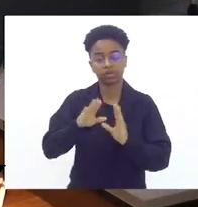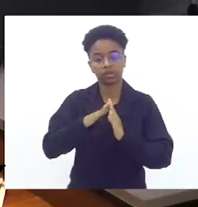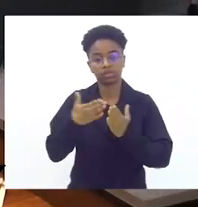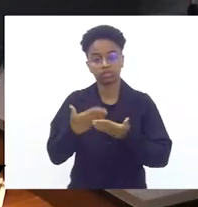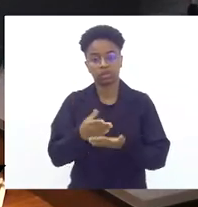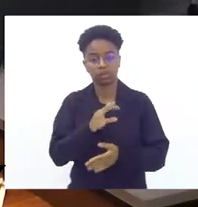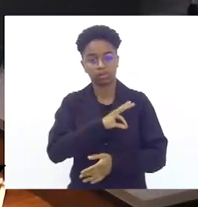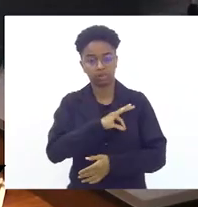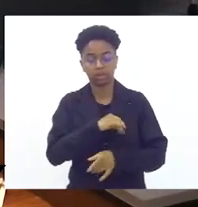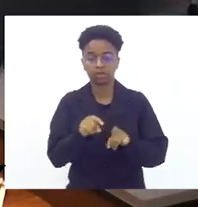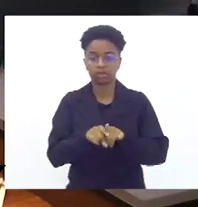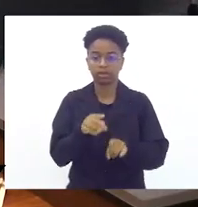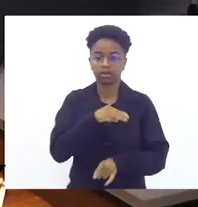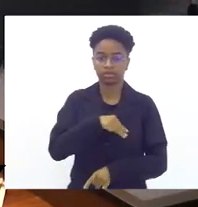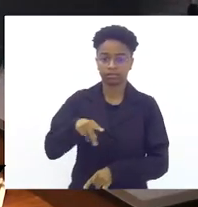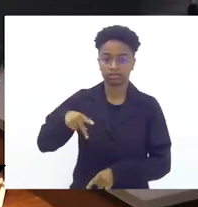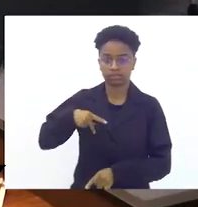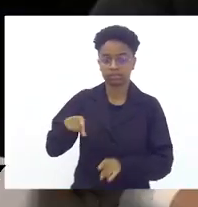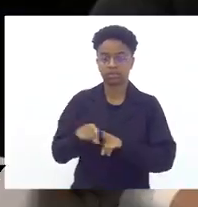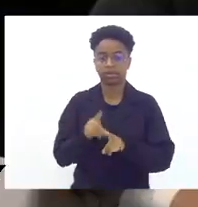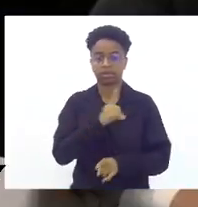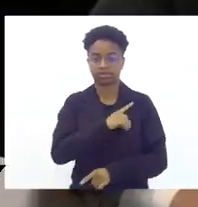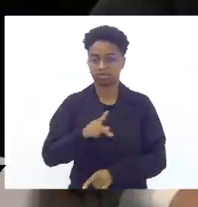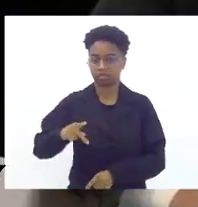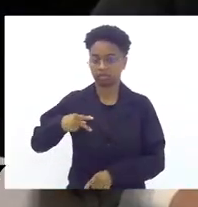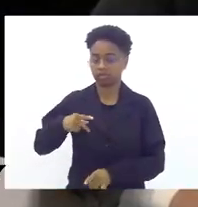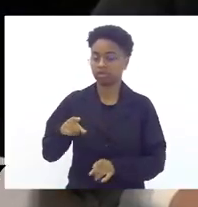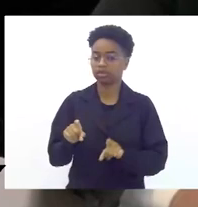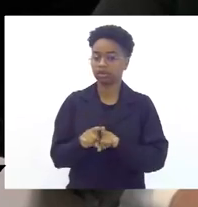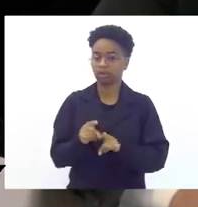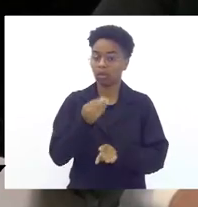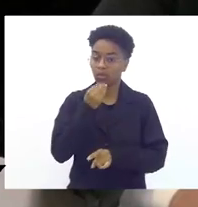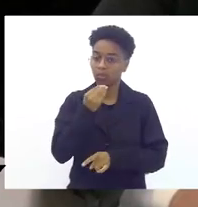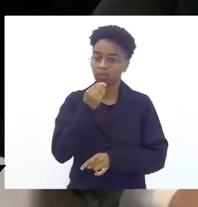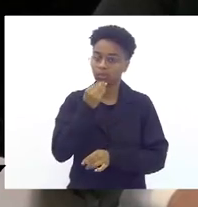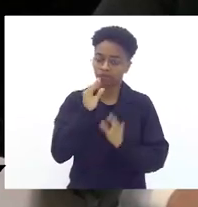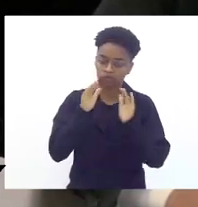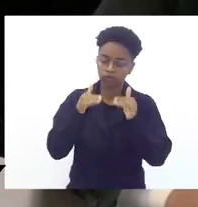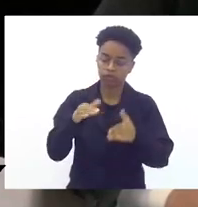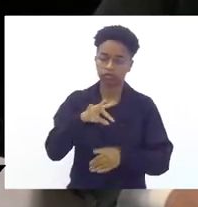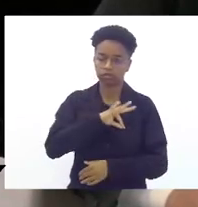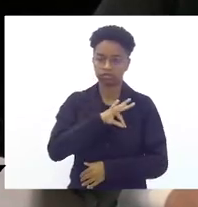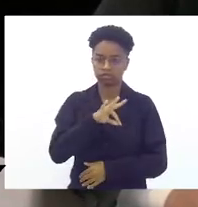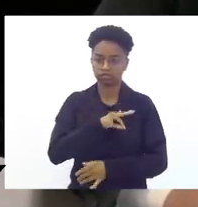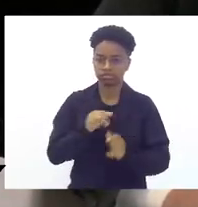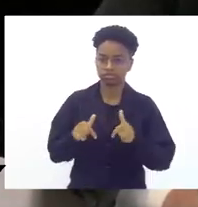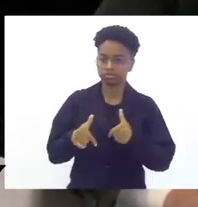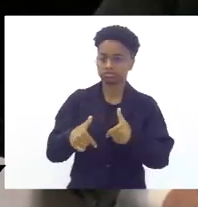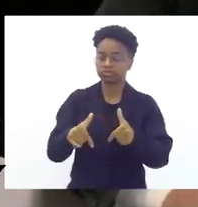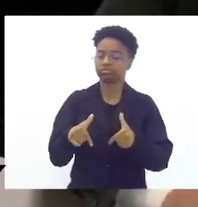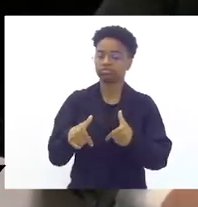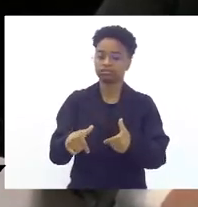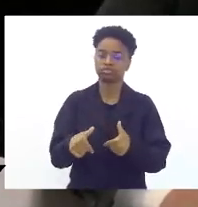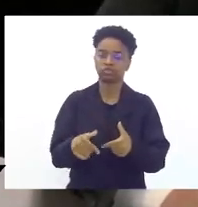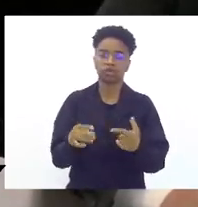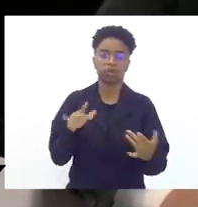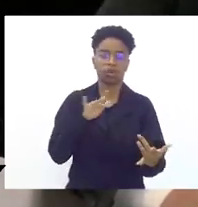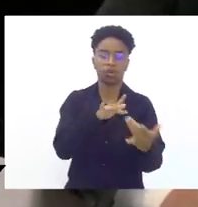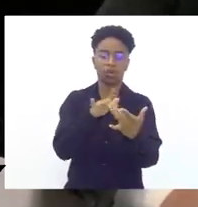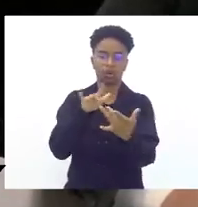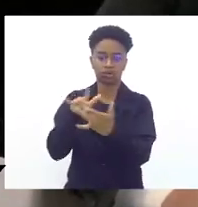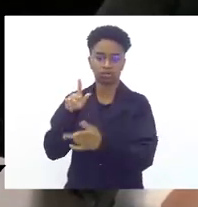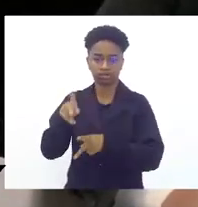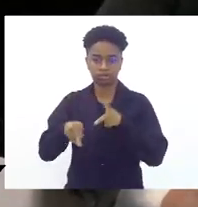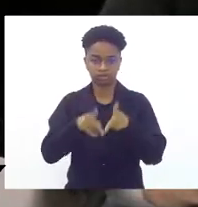magistratura no ministério público na Defensoria Pública e claro para os policiais que estão ali na ponta e que muitas vezes